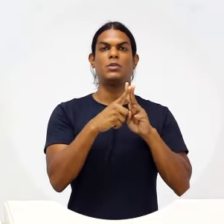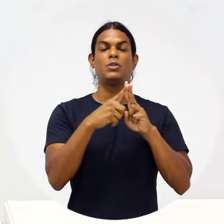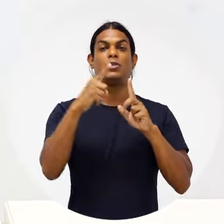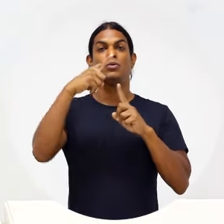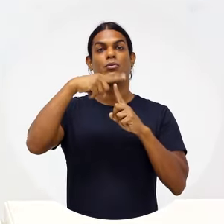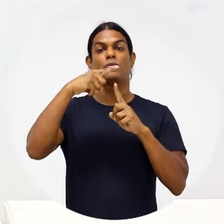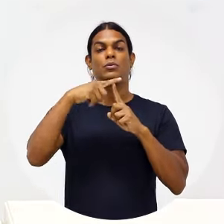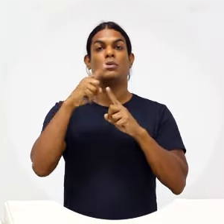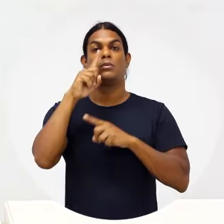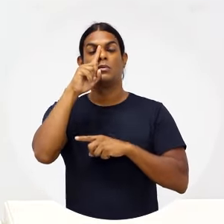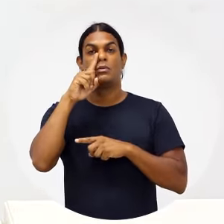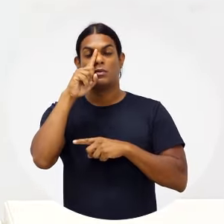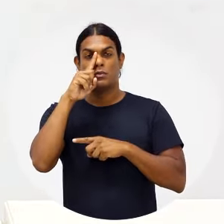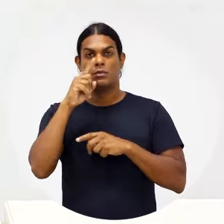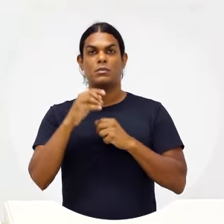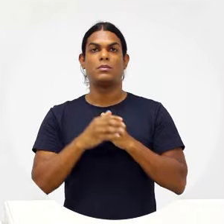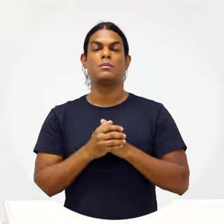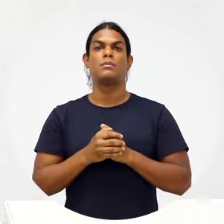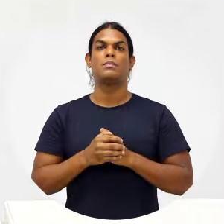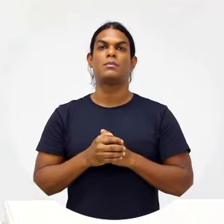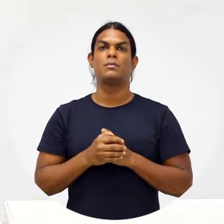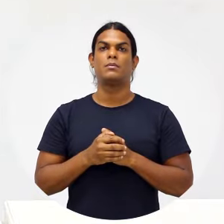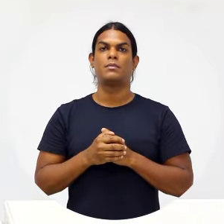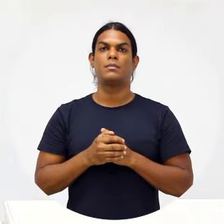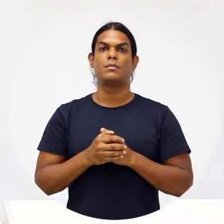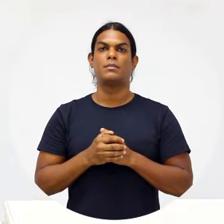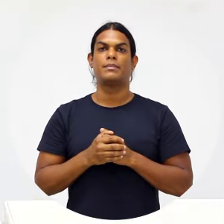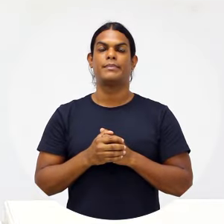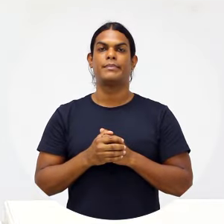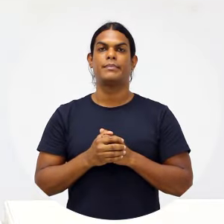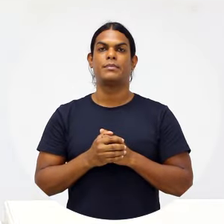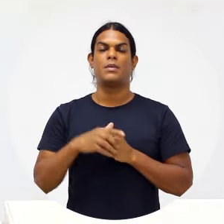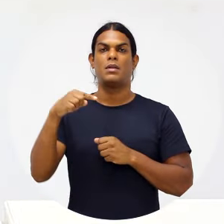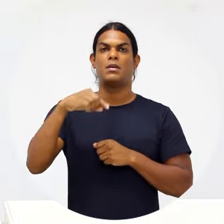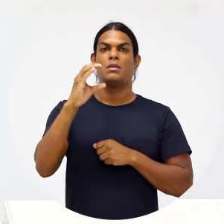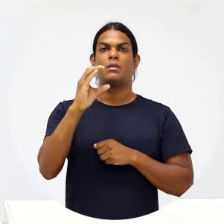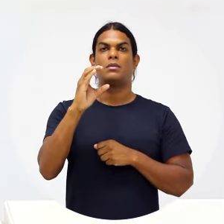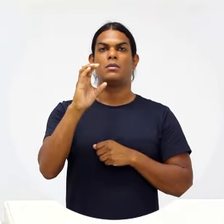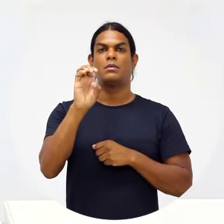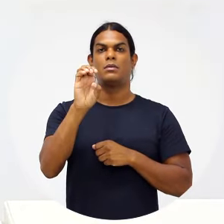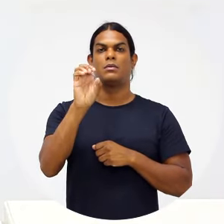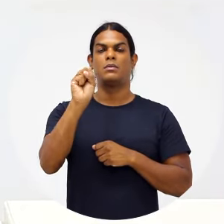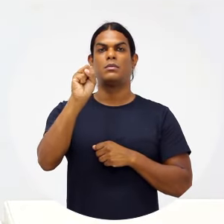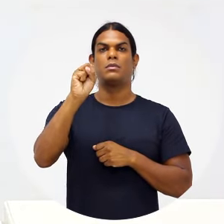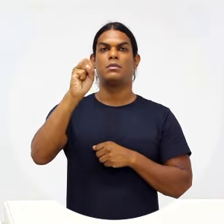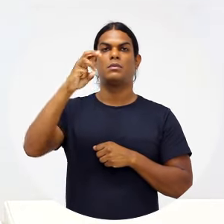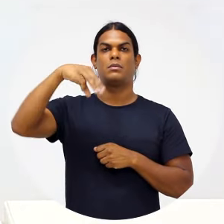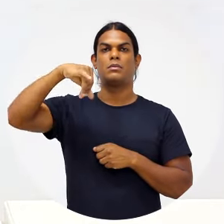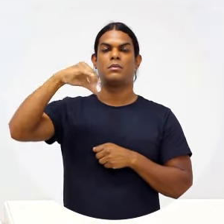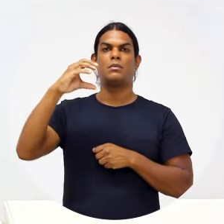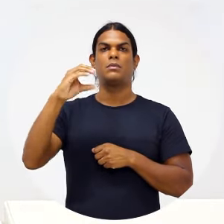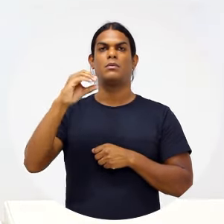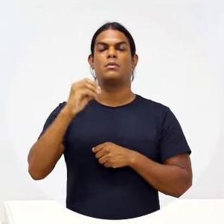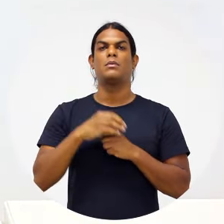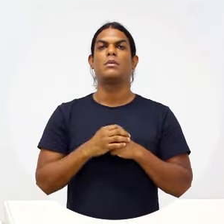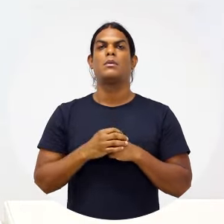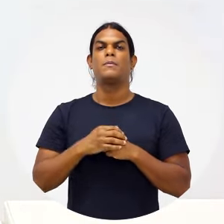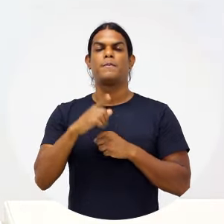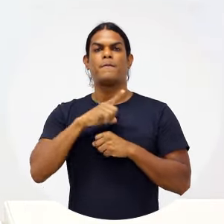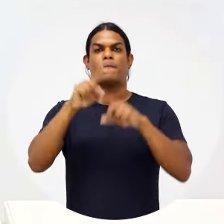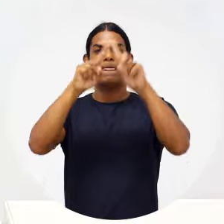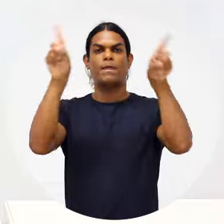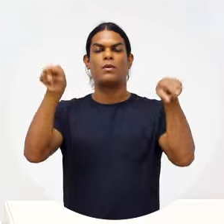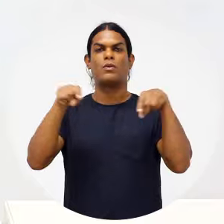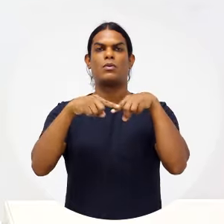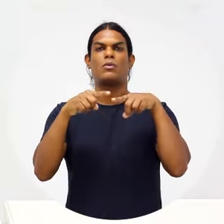risco no qual essa empresa é classificada. No SESMIT, nesta NR, a gente tem o quadro 1, que vai falar justamente